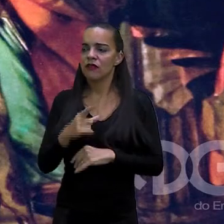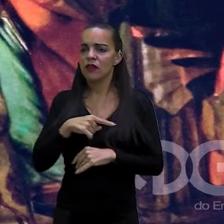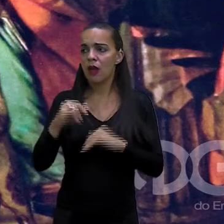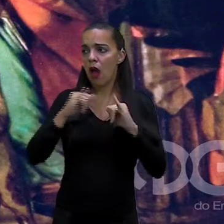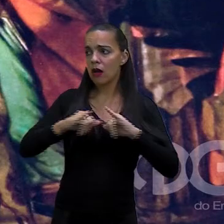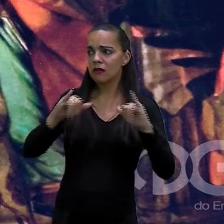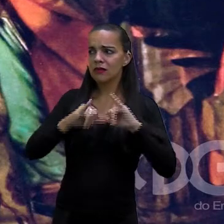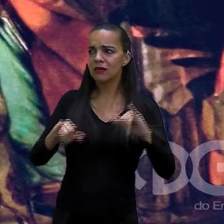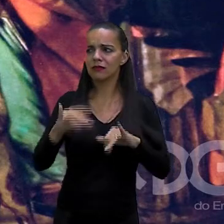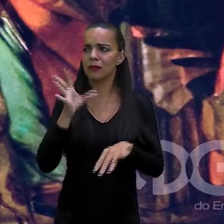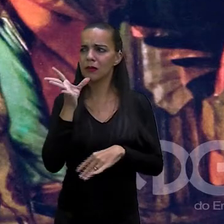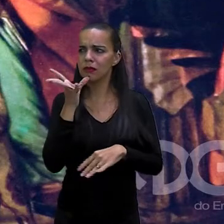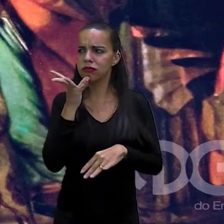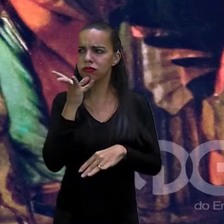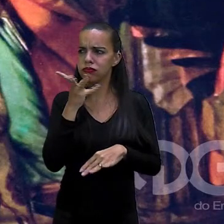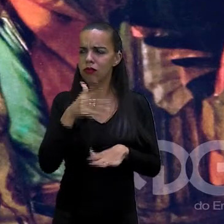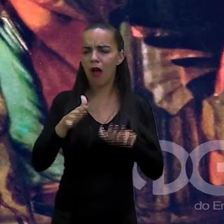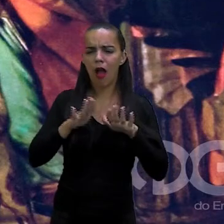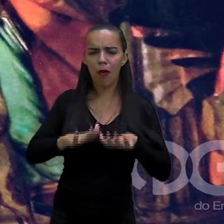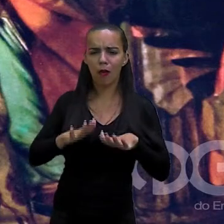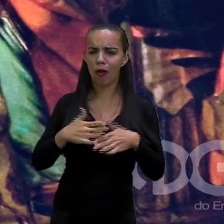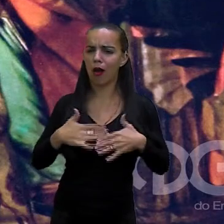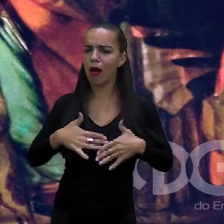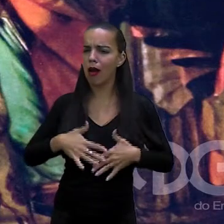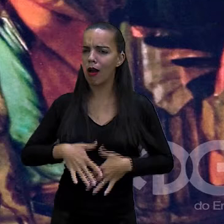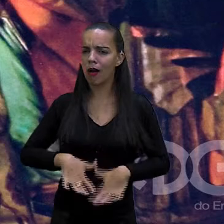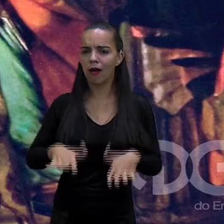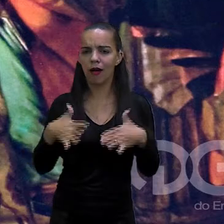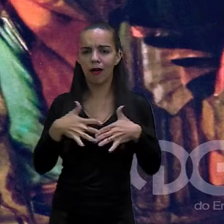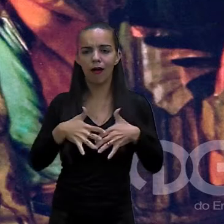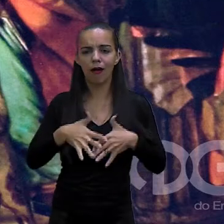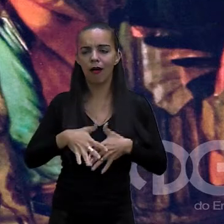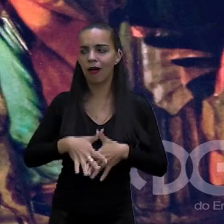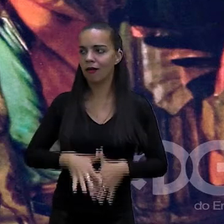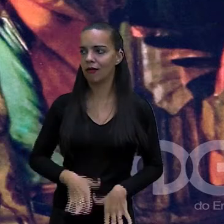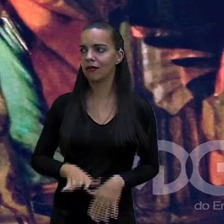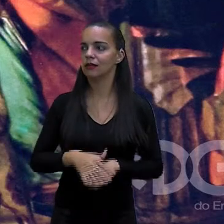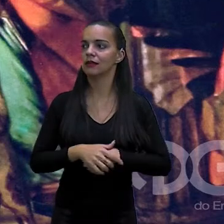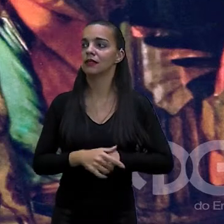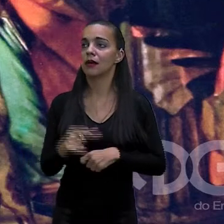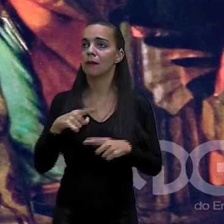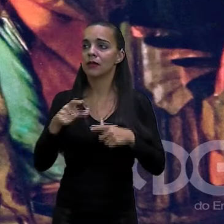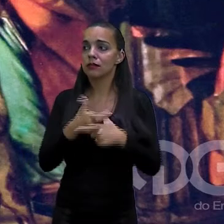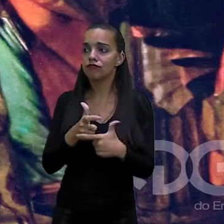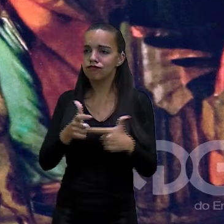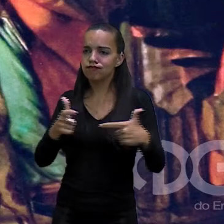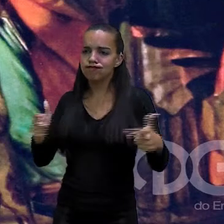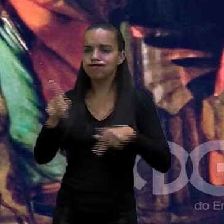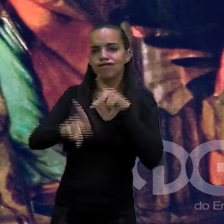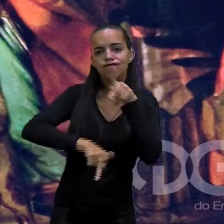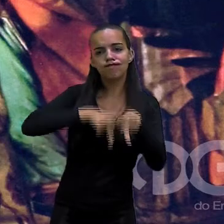informação, as coisas andavam muito devagar. Então, e outra coisa, a maioria da